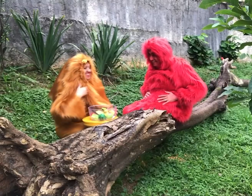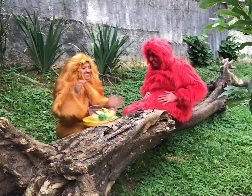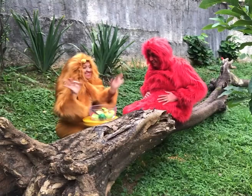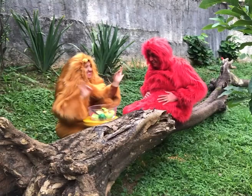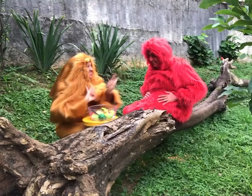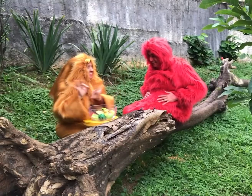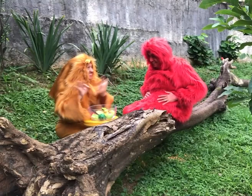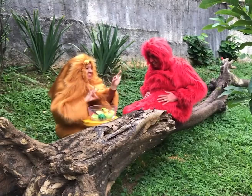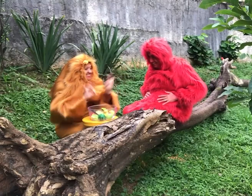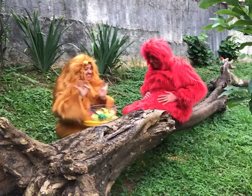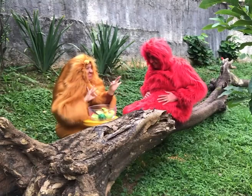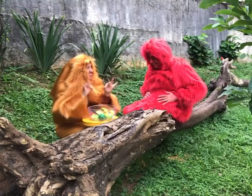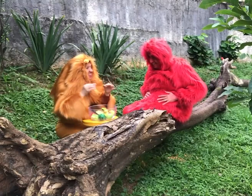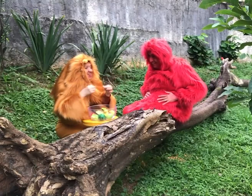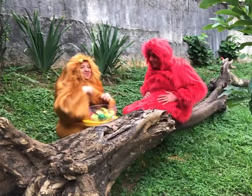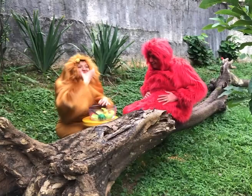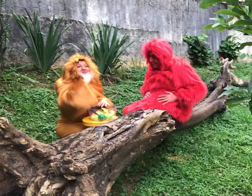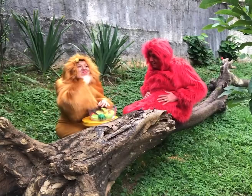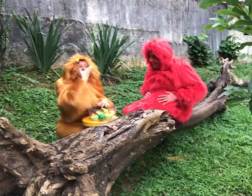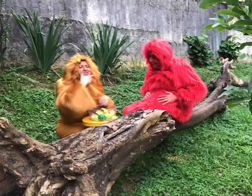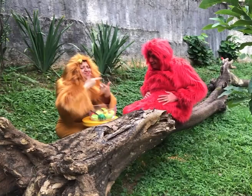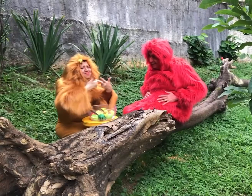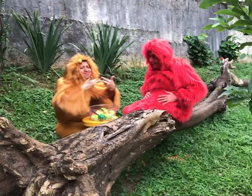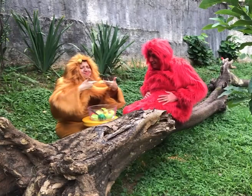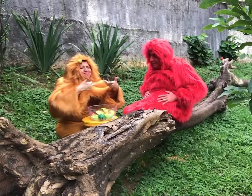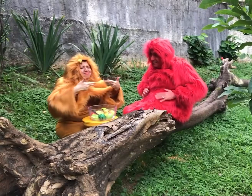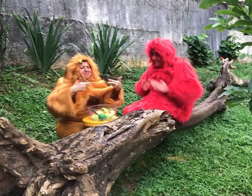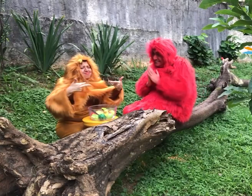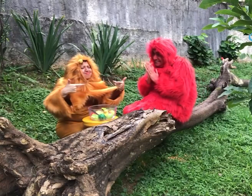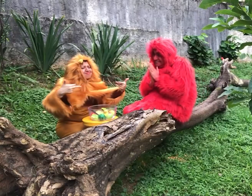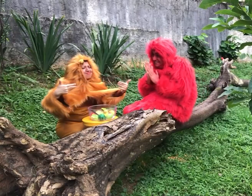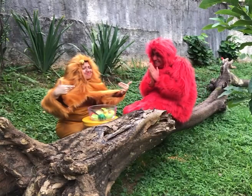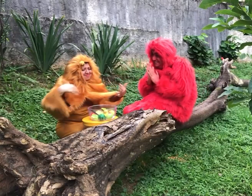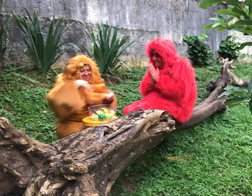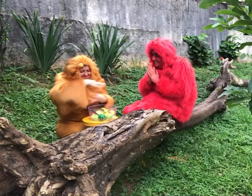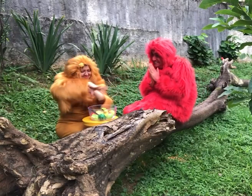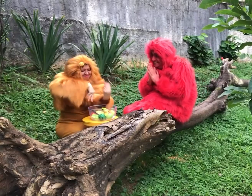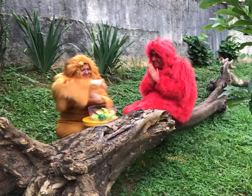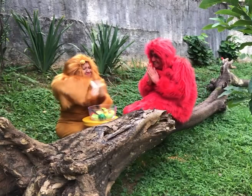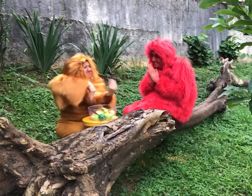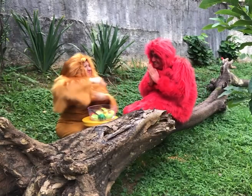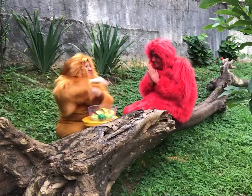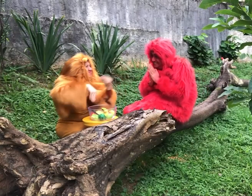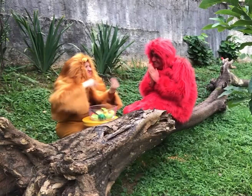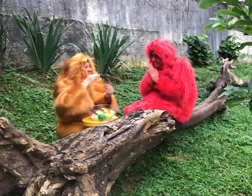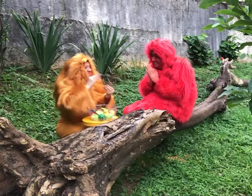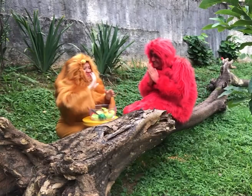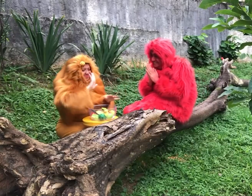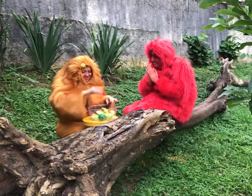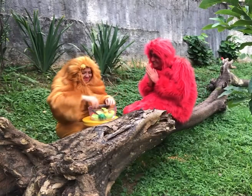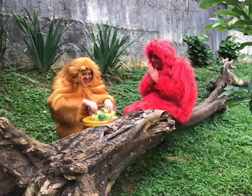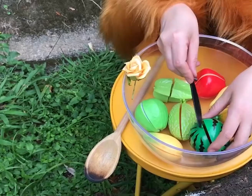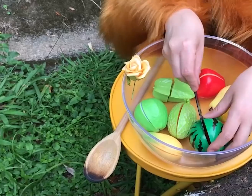Eu vou preparar uma salada de frutas. Espera aí.